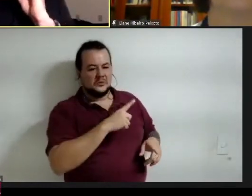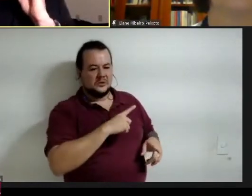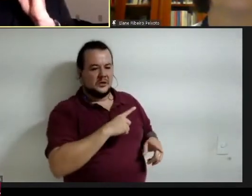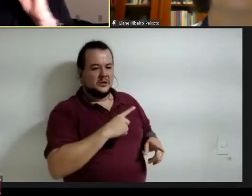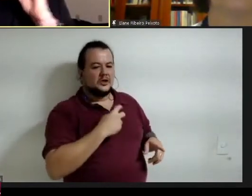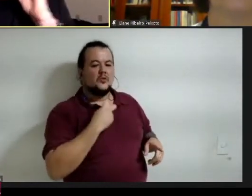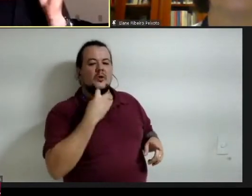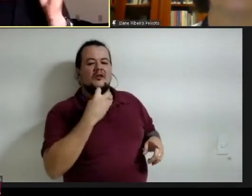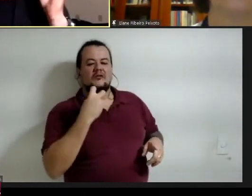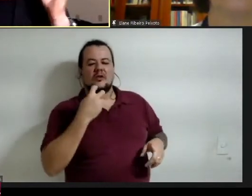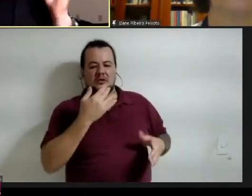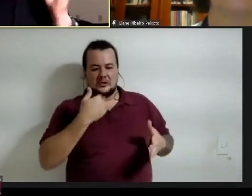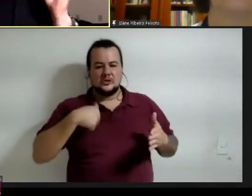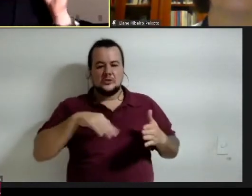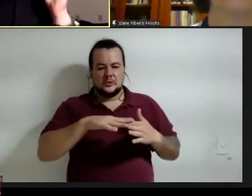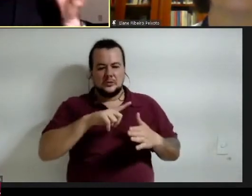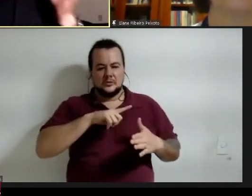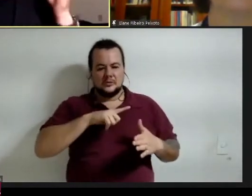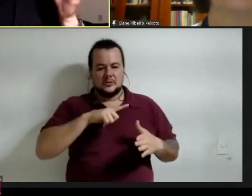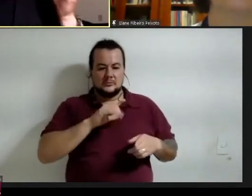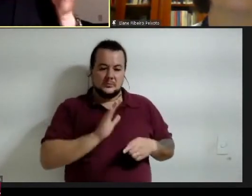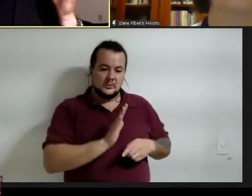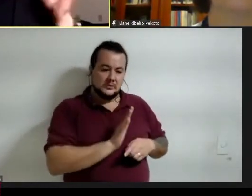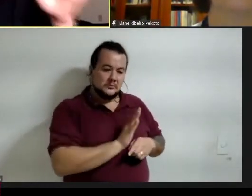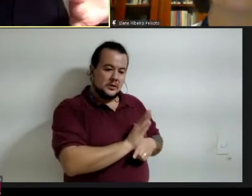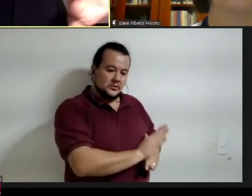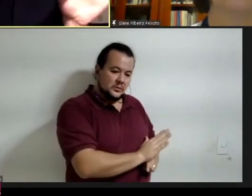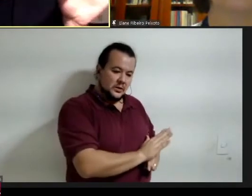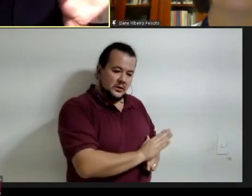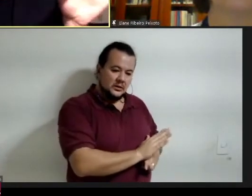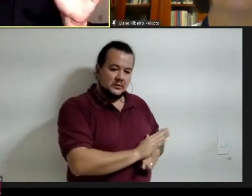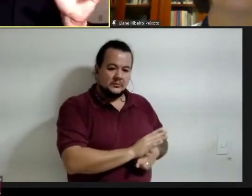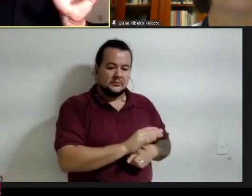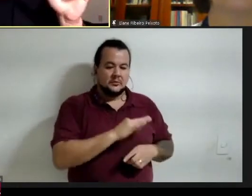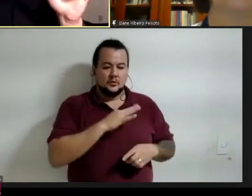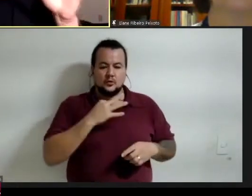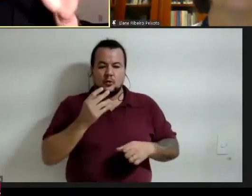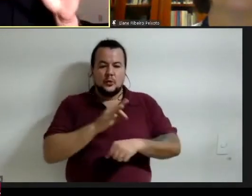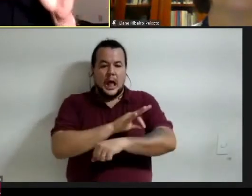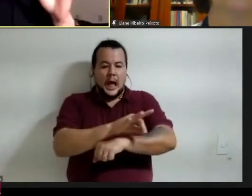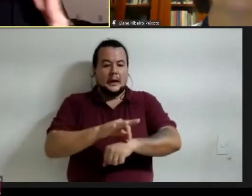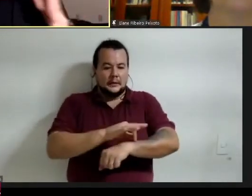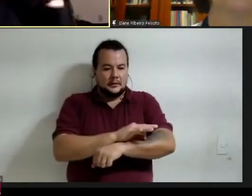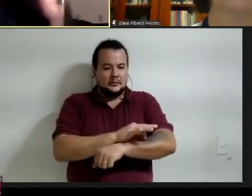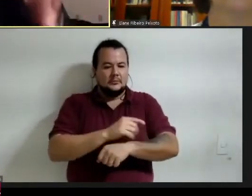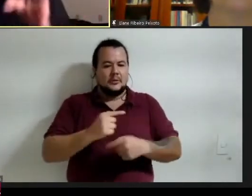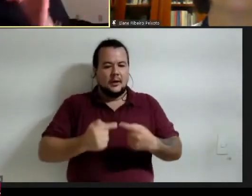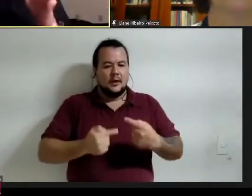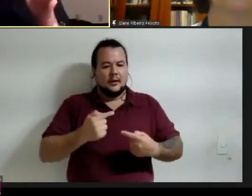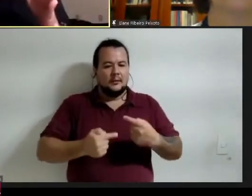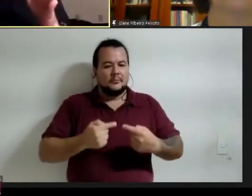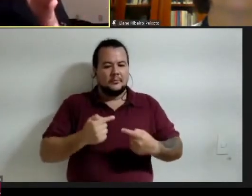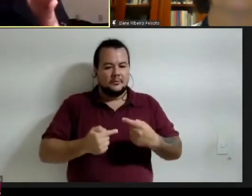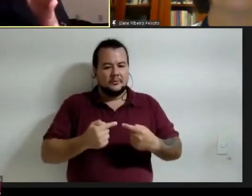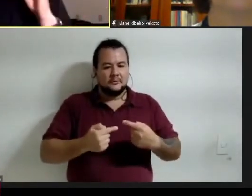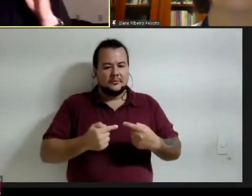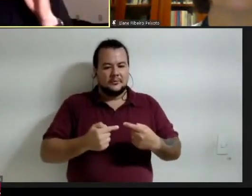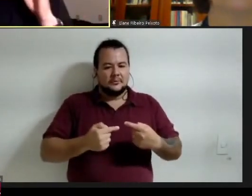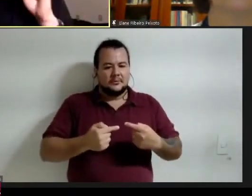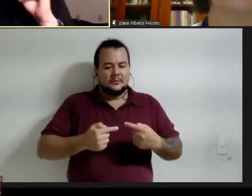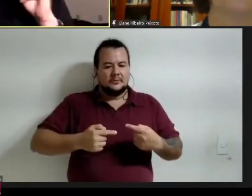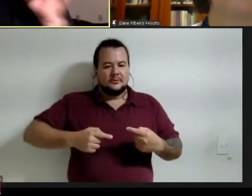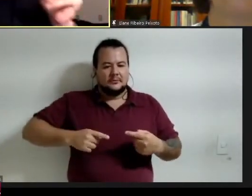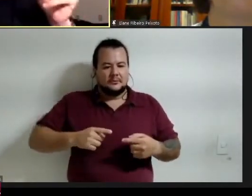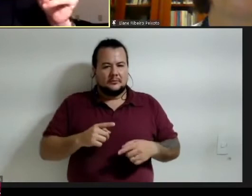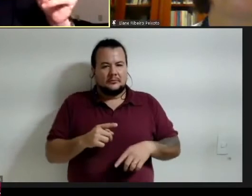tem. Por isso que eu acho que toda arquitetura é política. No momento que você traça uma parede